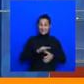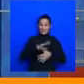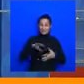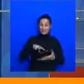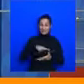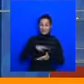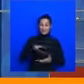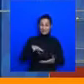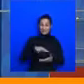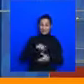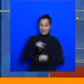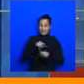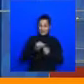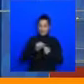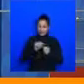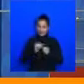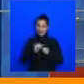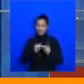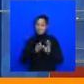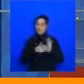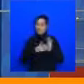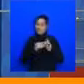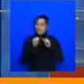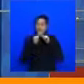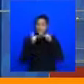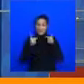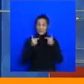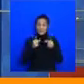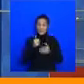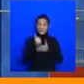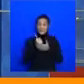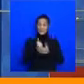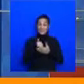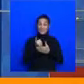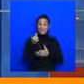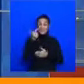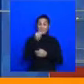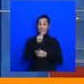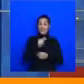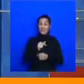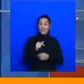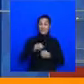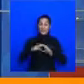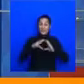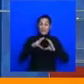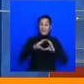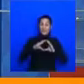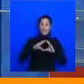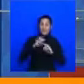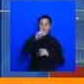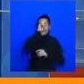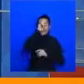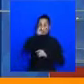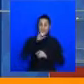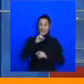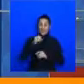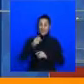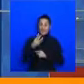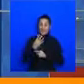globo segue girando e você está marcando. Boa sorte, mais um número chegando, bola amarela 42,